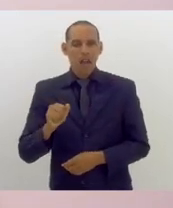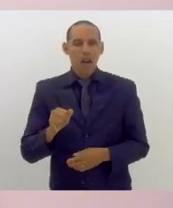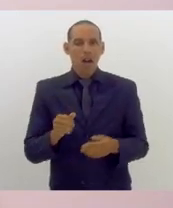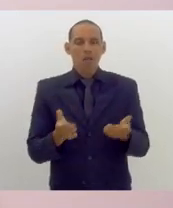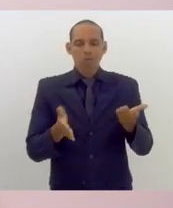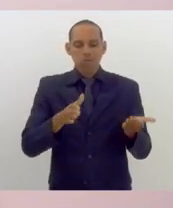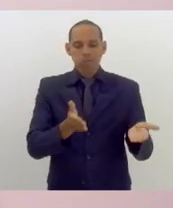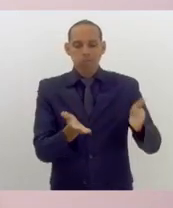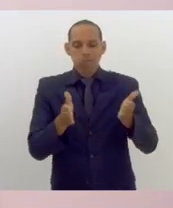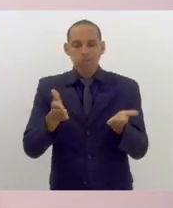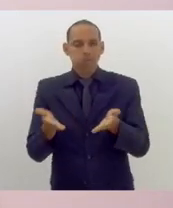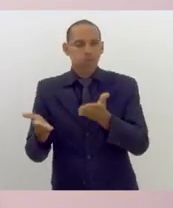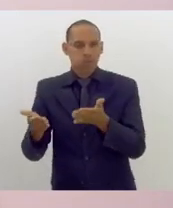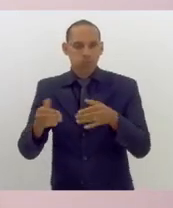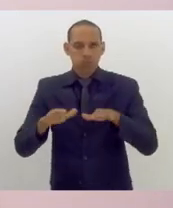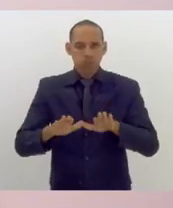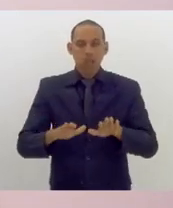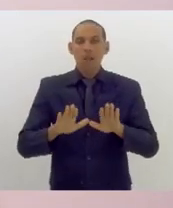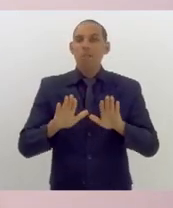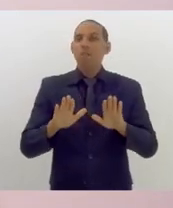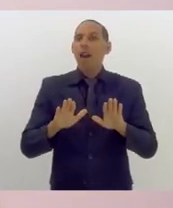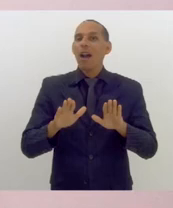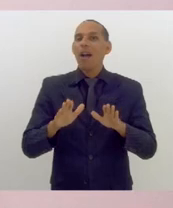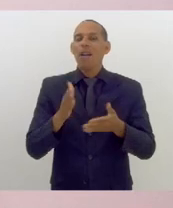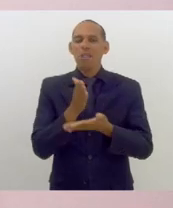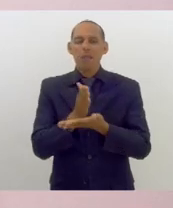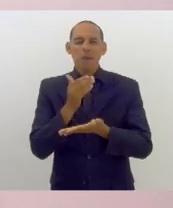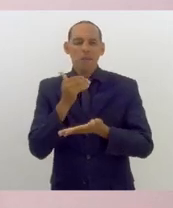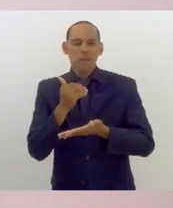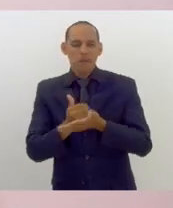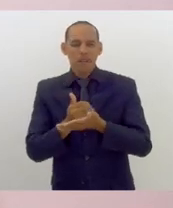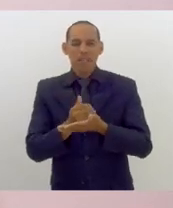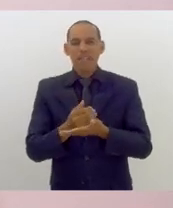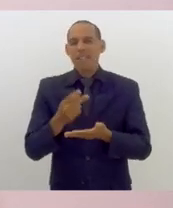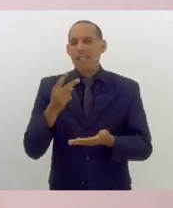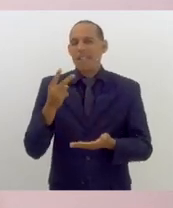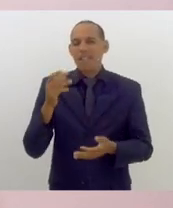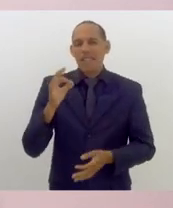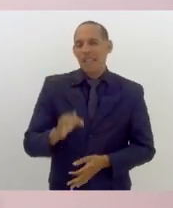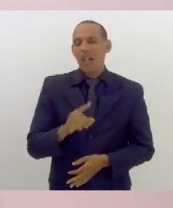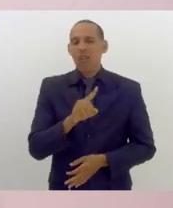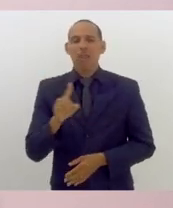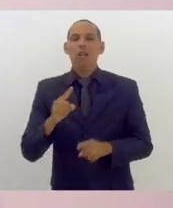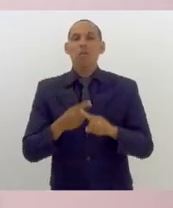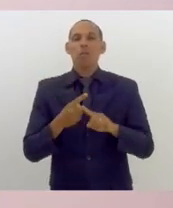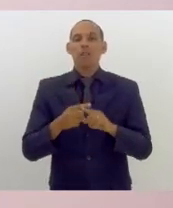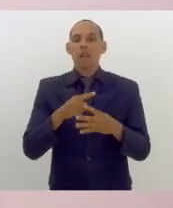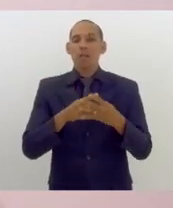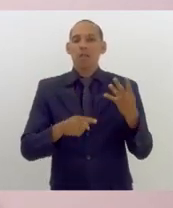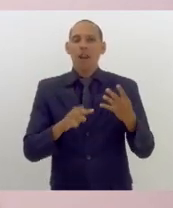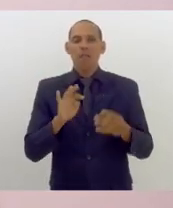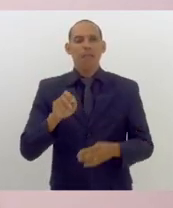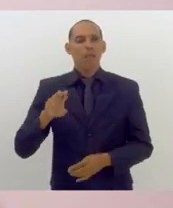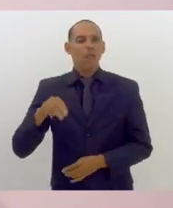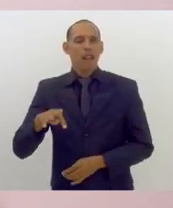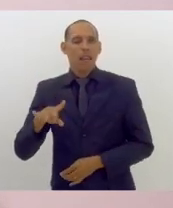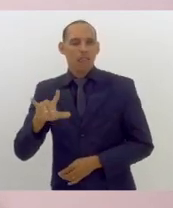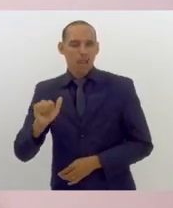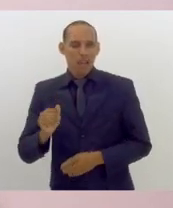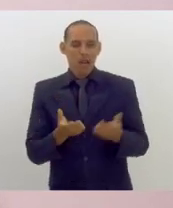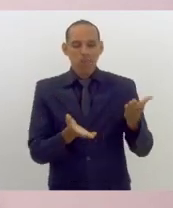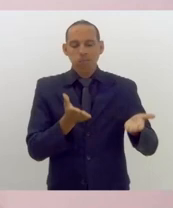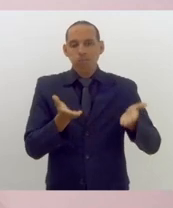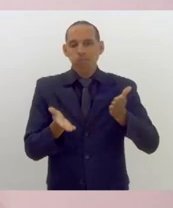pedir fragmentação indevida do licenciamento das Torres em relação às quatro termelétricas flutuantes ausência de